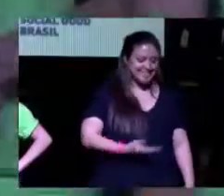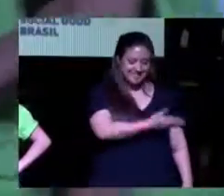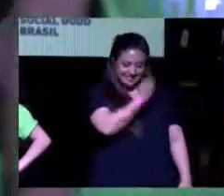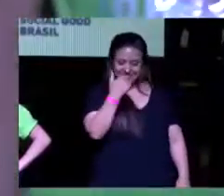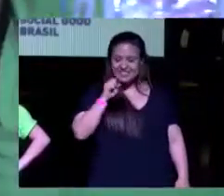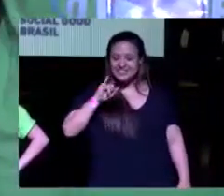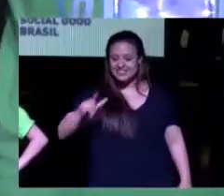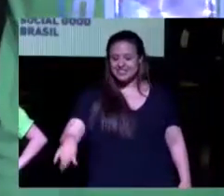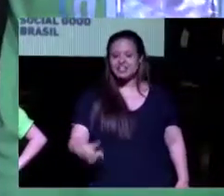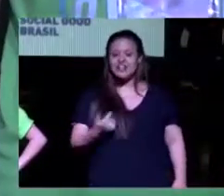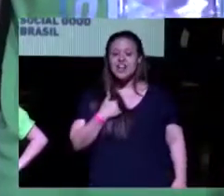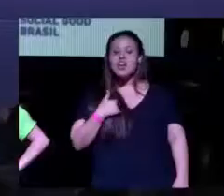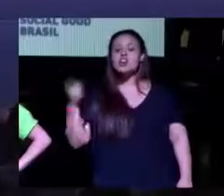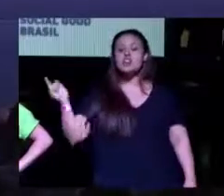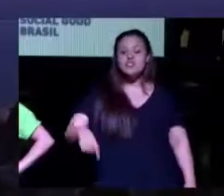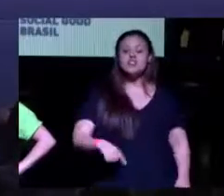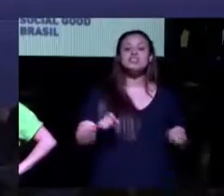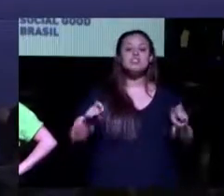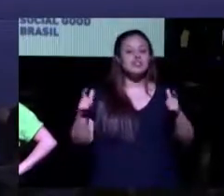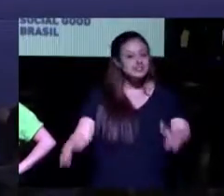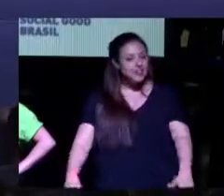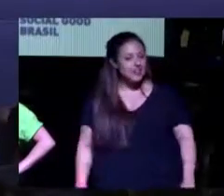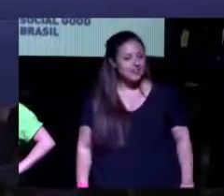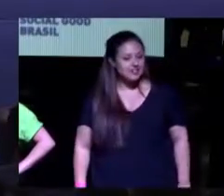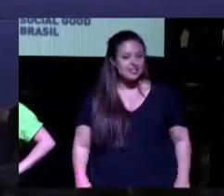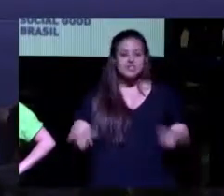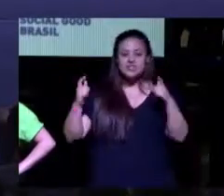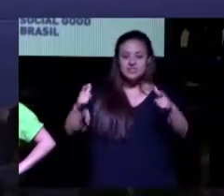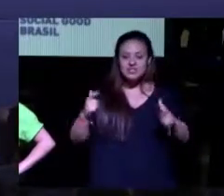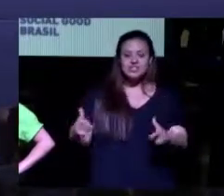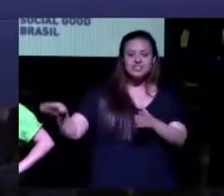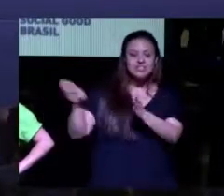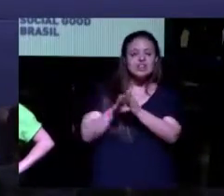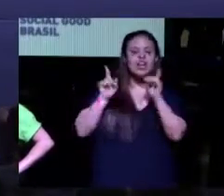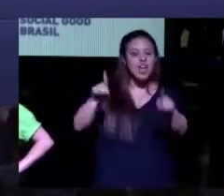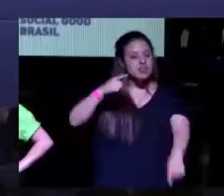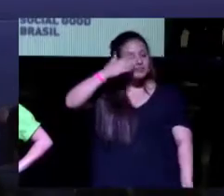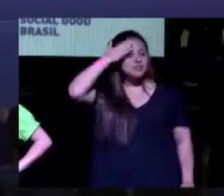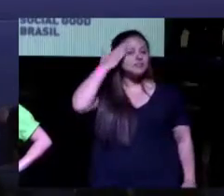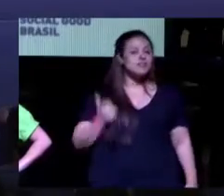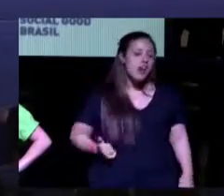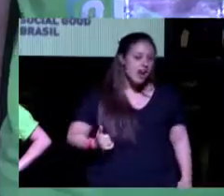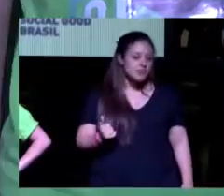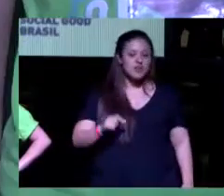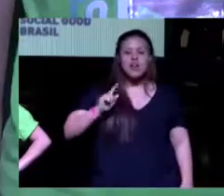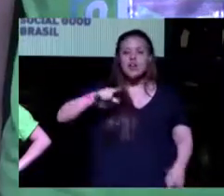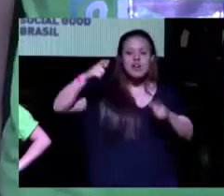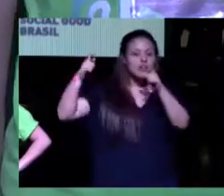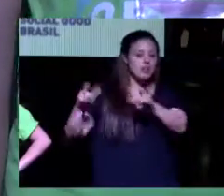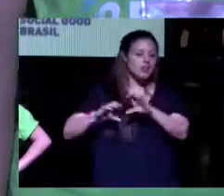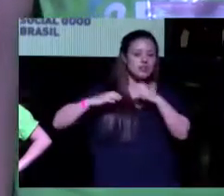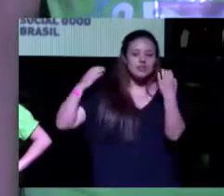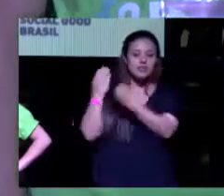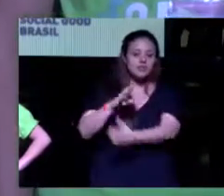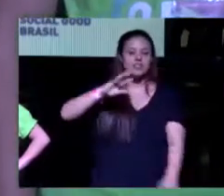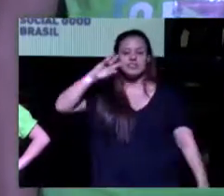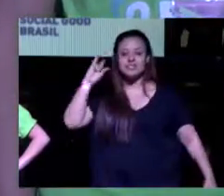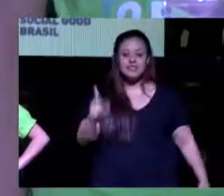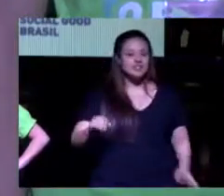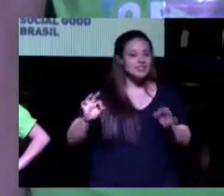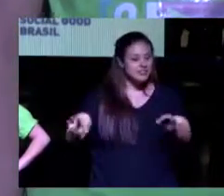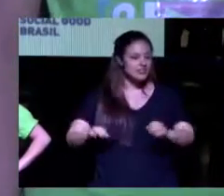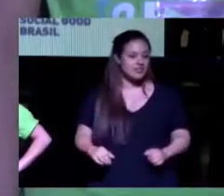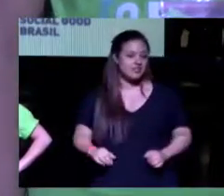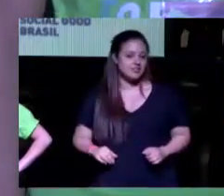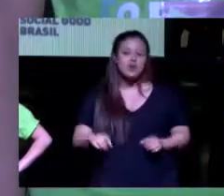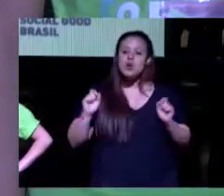Eu venho de um lugar para chegar só quem manja. Quilombola, tribo maloca dos tijolos laranja. Zona Sul de